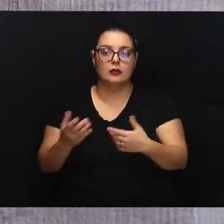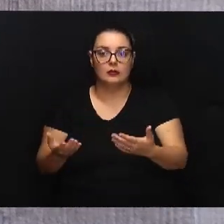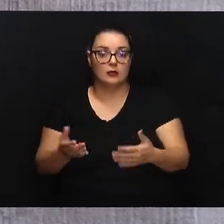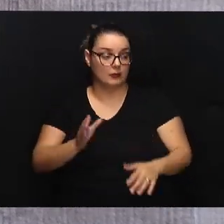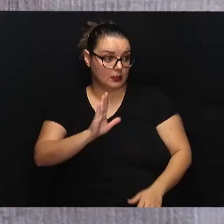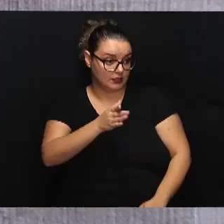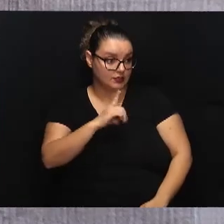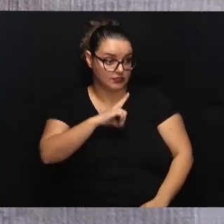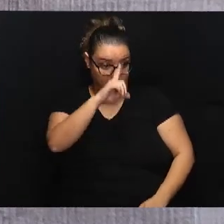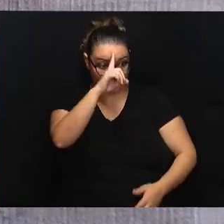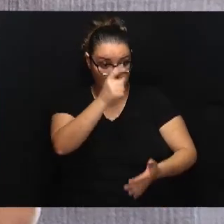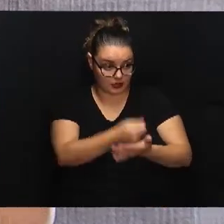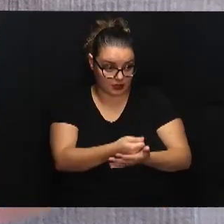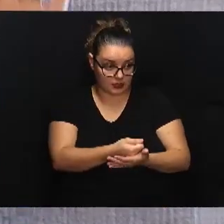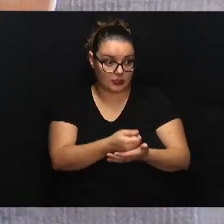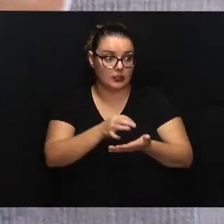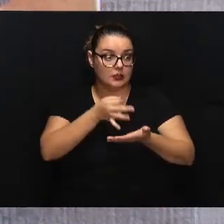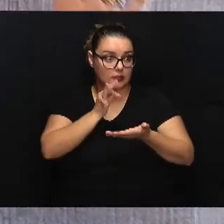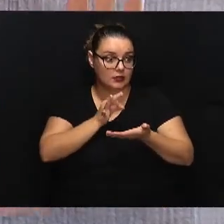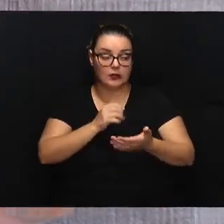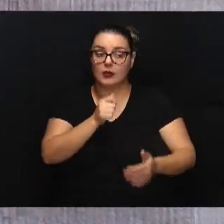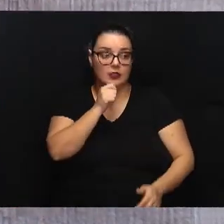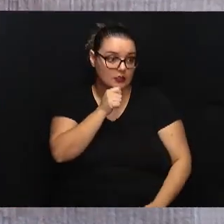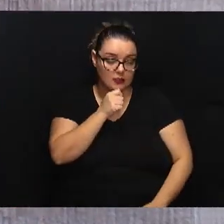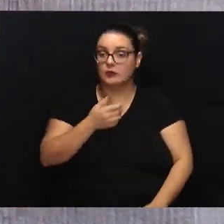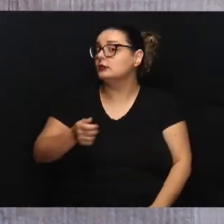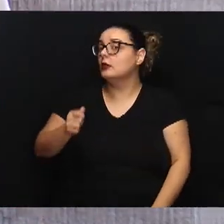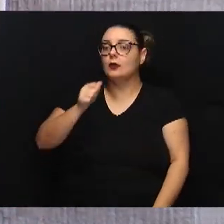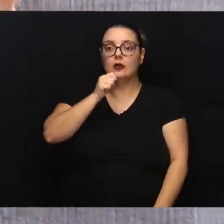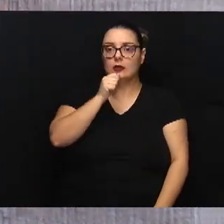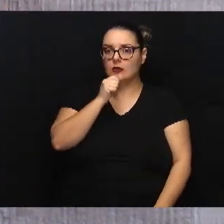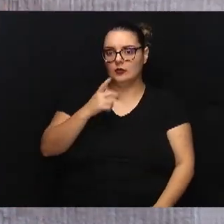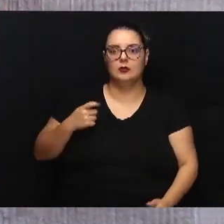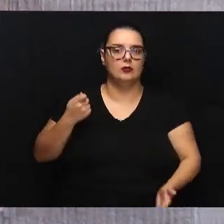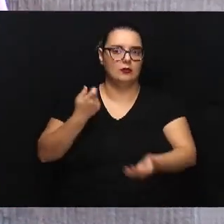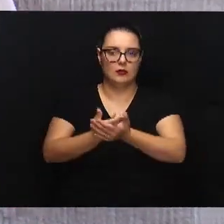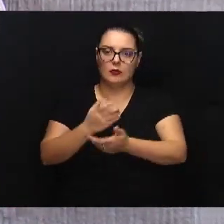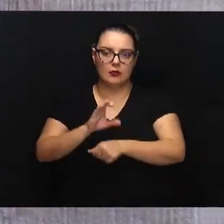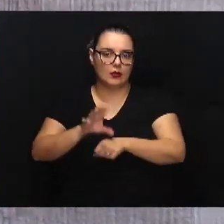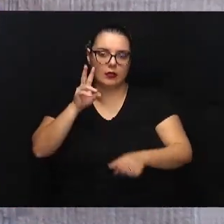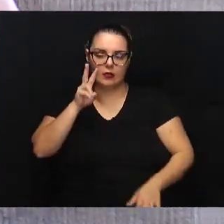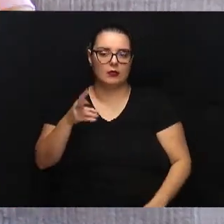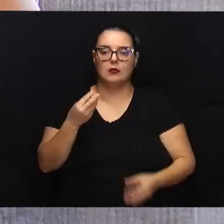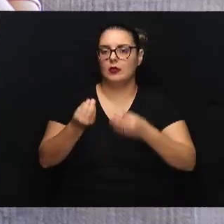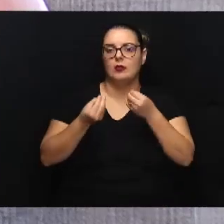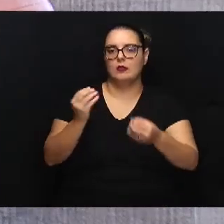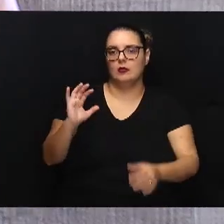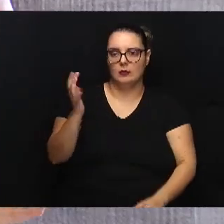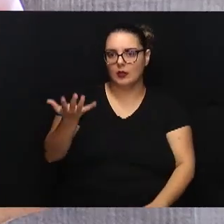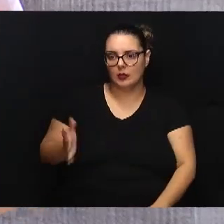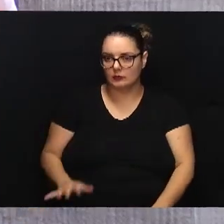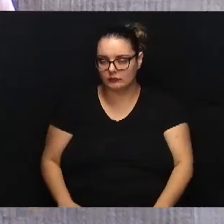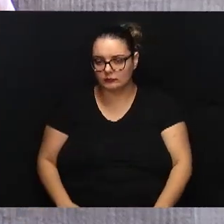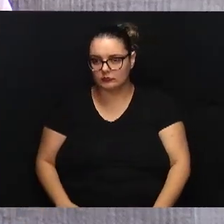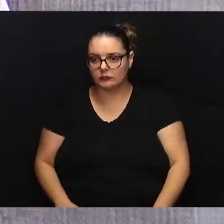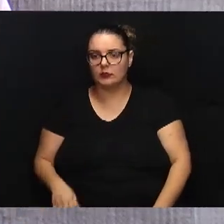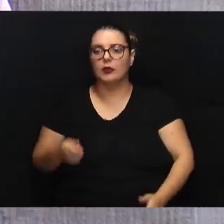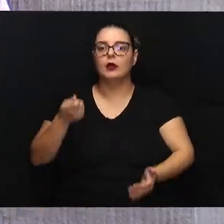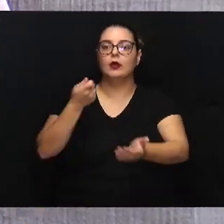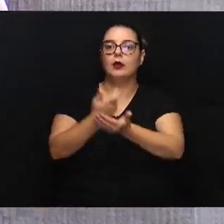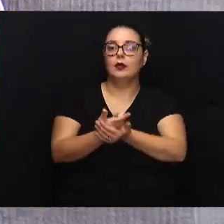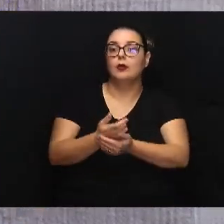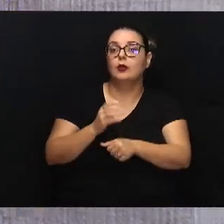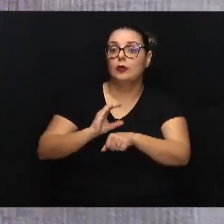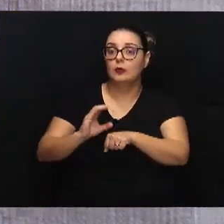que seria café da manhã ou ainda não? Não. Eu comprei o curso para ver como que seria. E aí eu comprei o curso